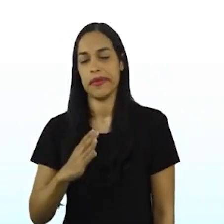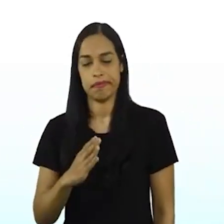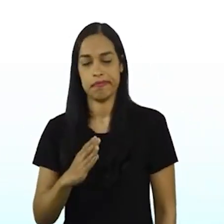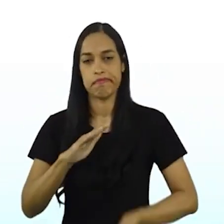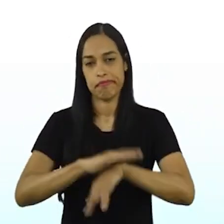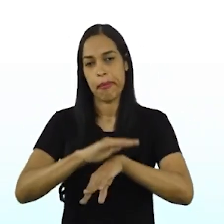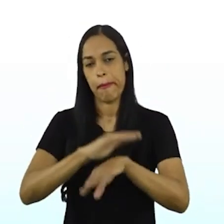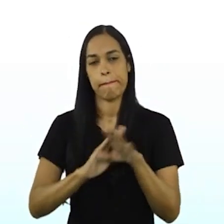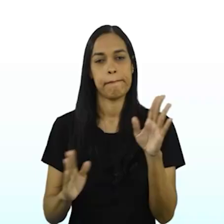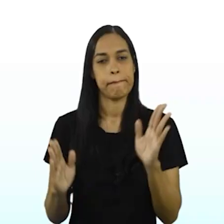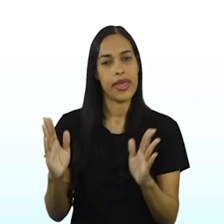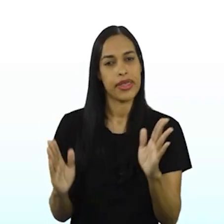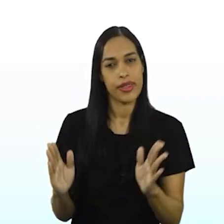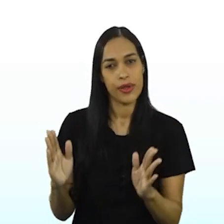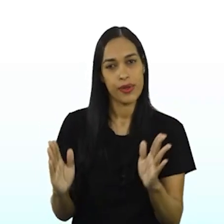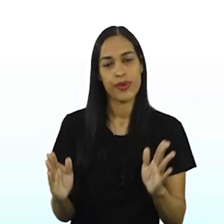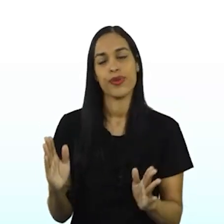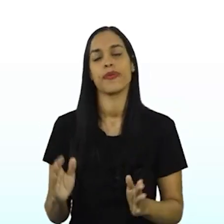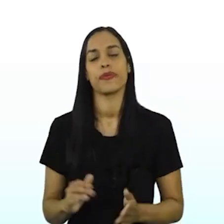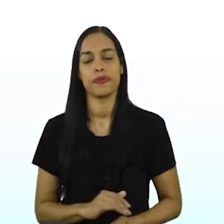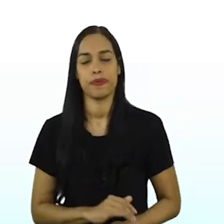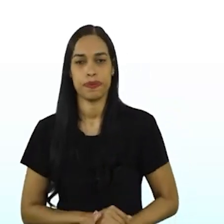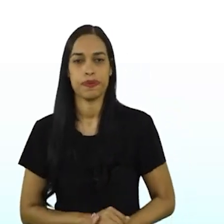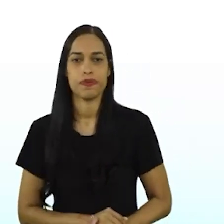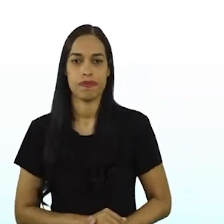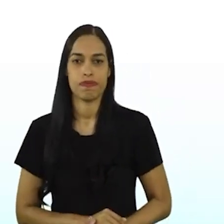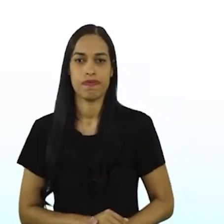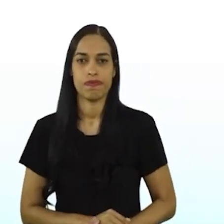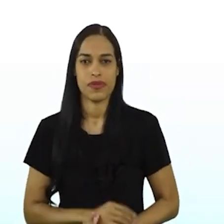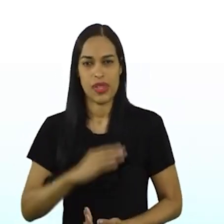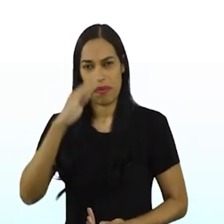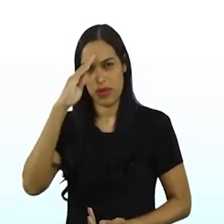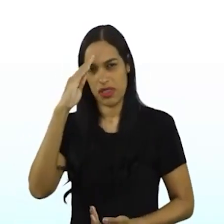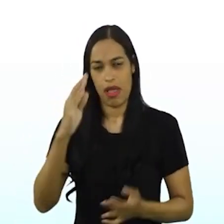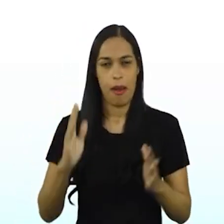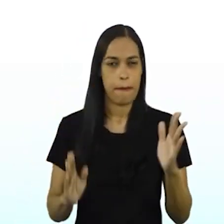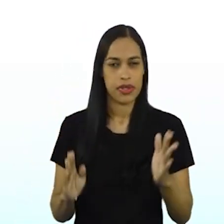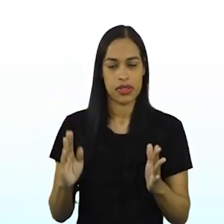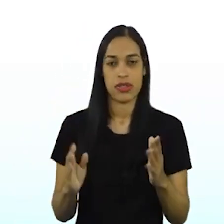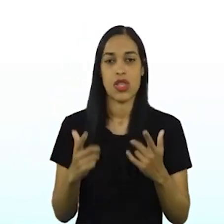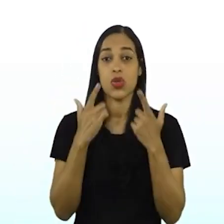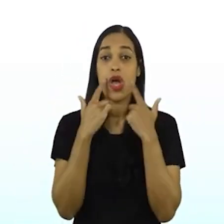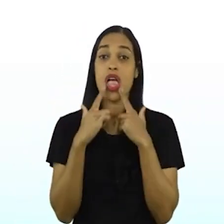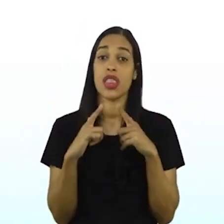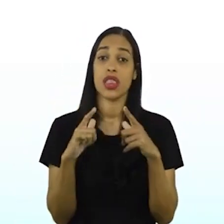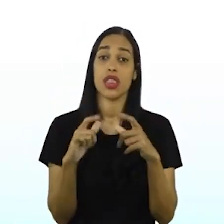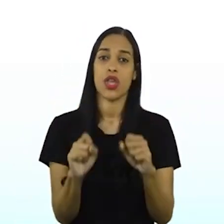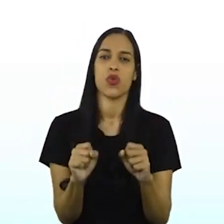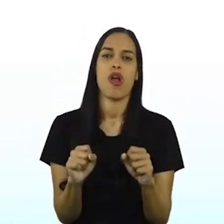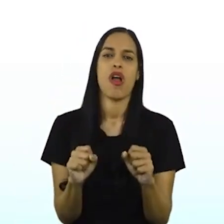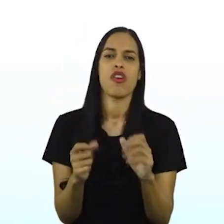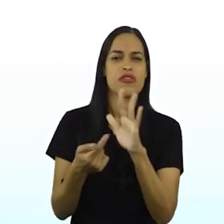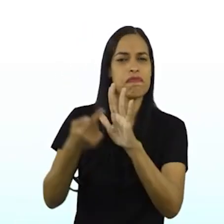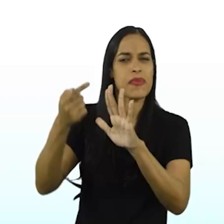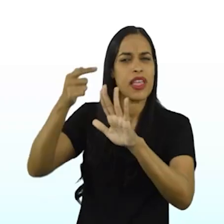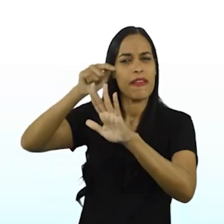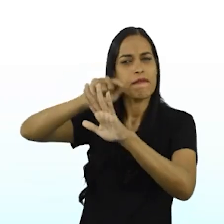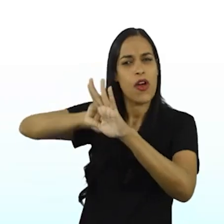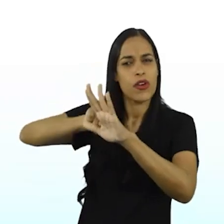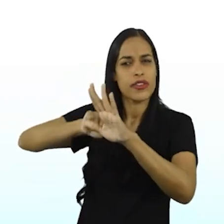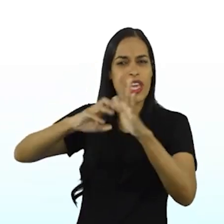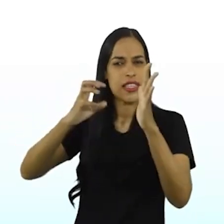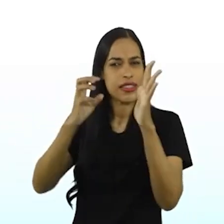tá? E na ditadura civil-militar, né? E que ele usou de uma linguagem muito figurada,